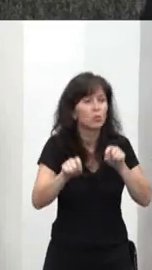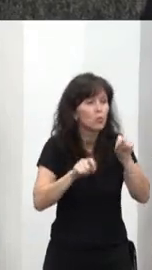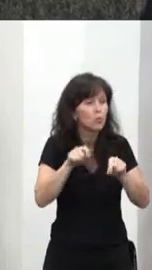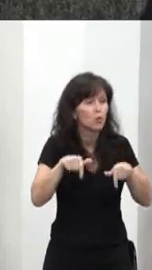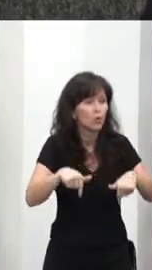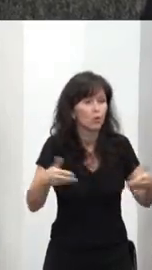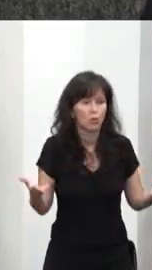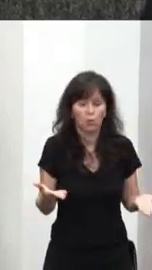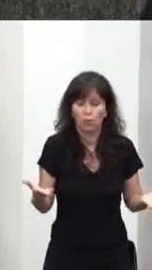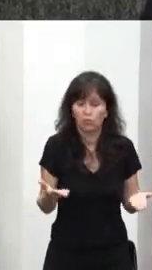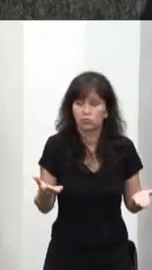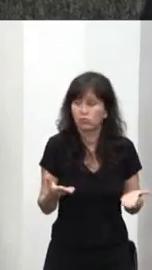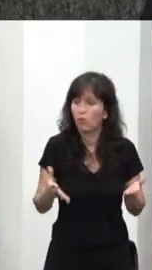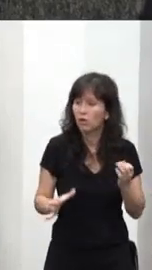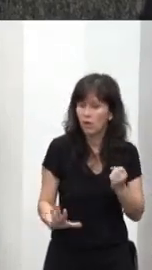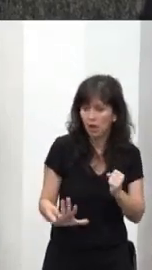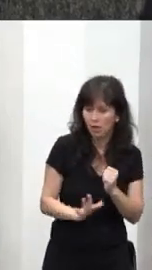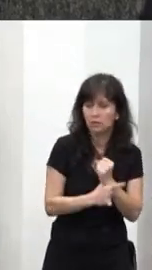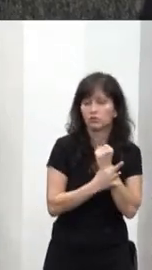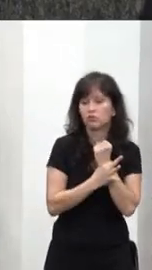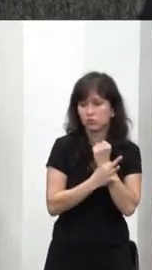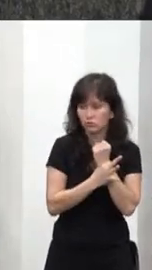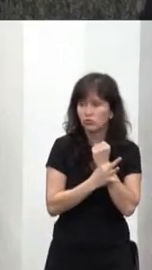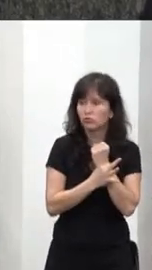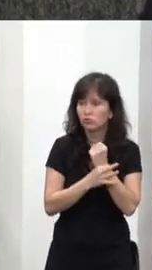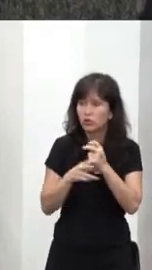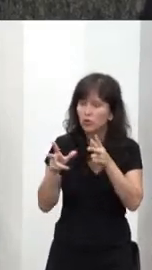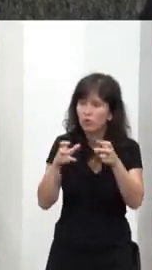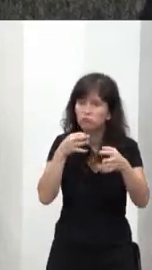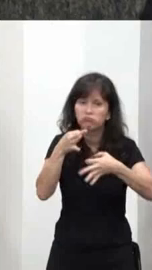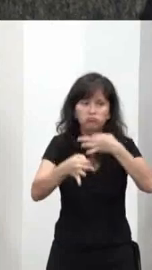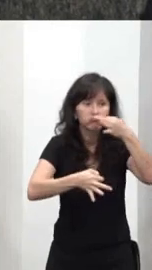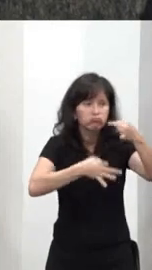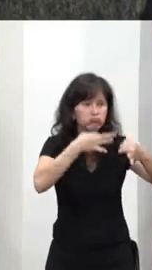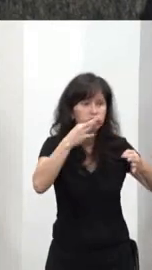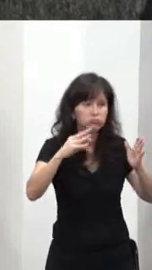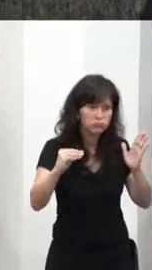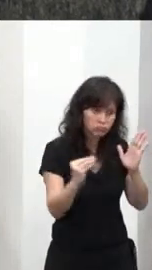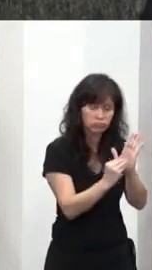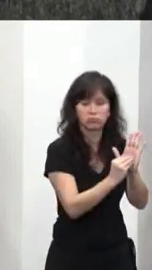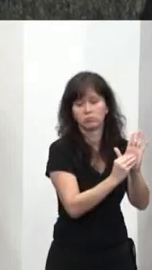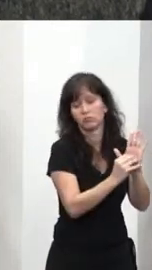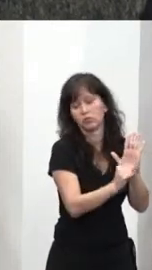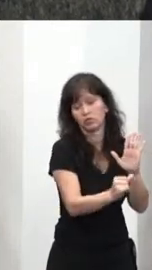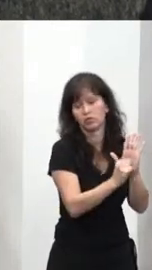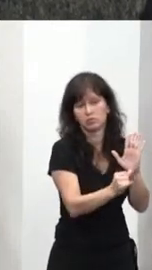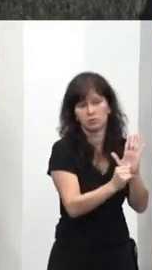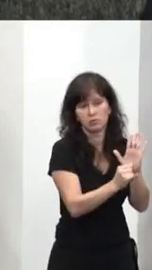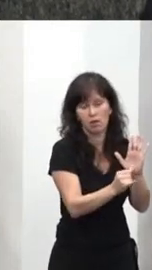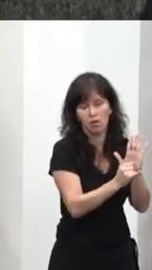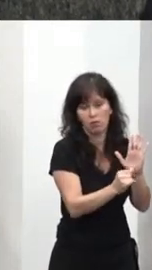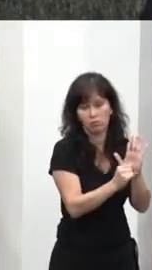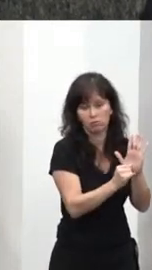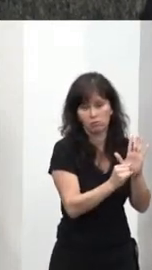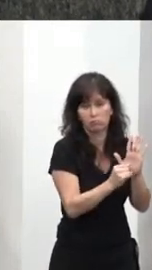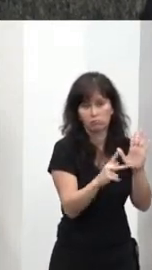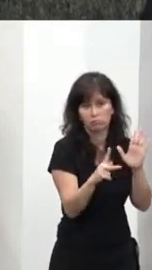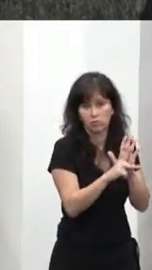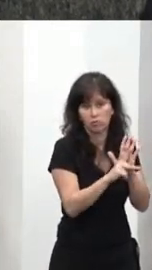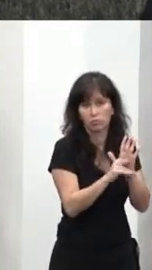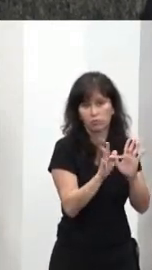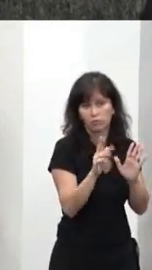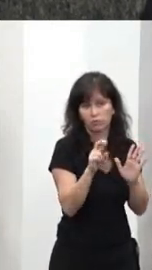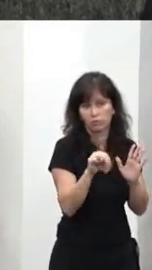para garantir que elas sejam inseridas dentro desse processo do edital da fundação que é o edital de Santa Catarina